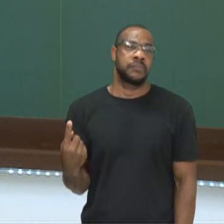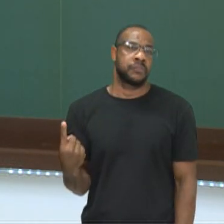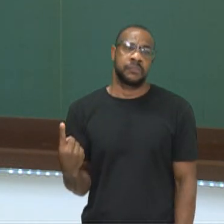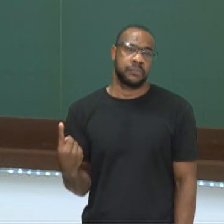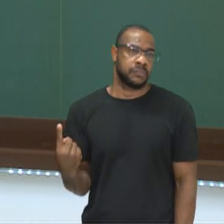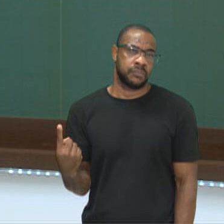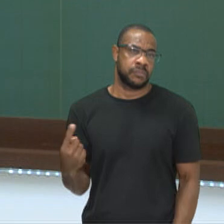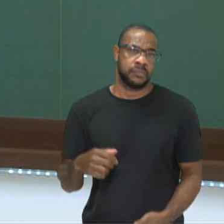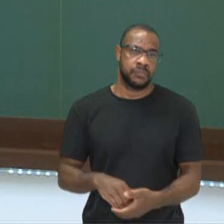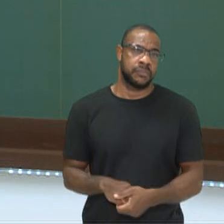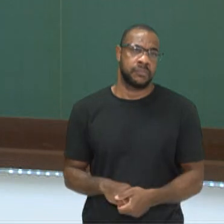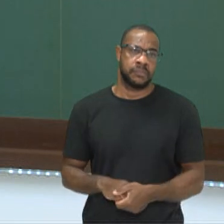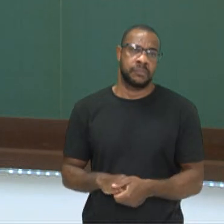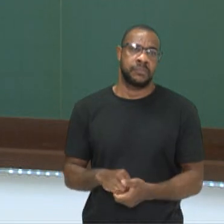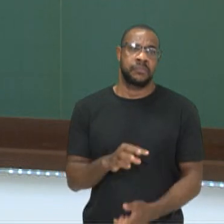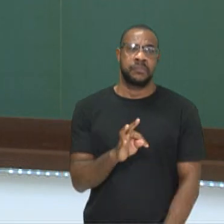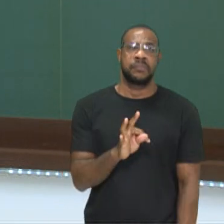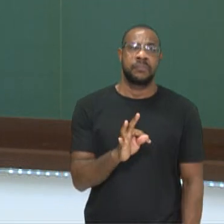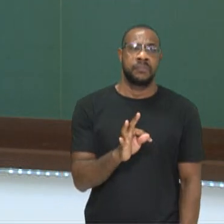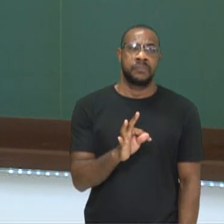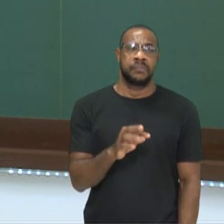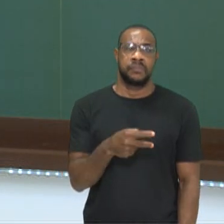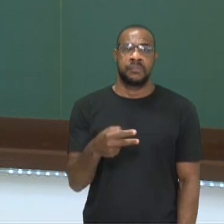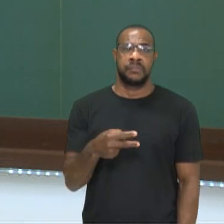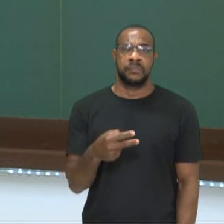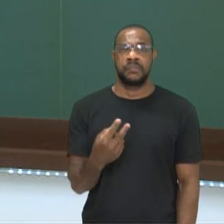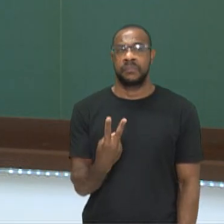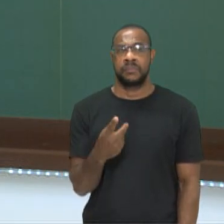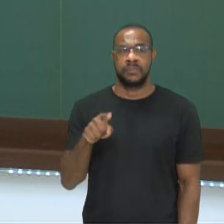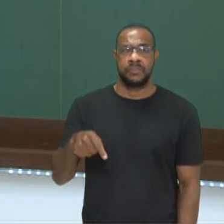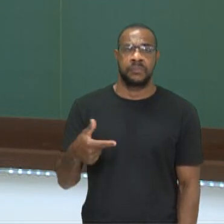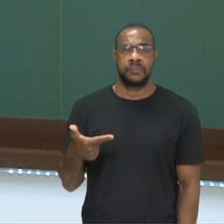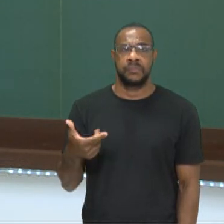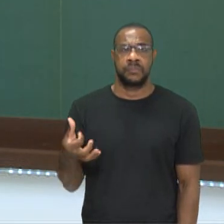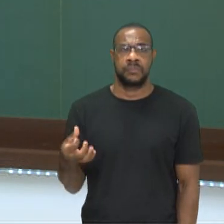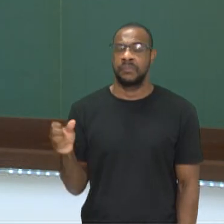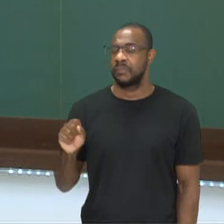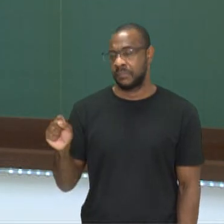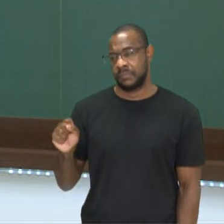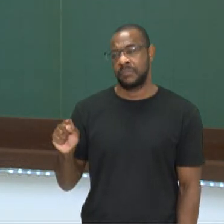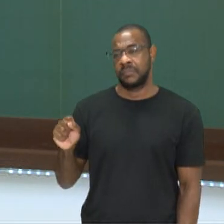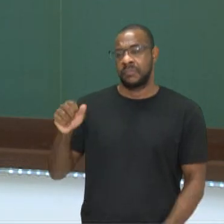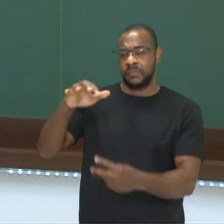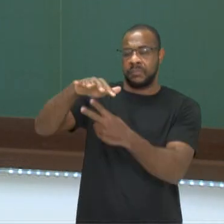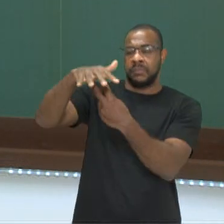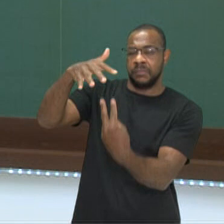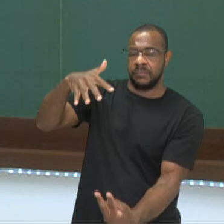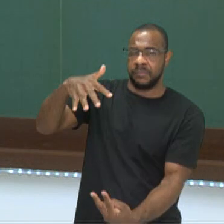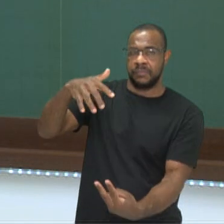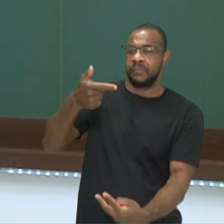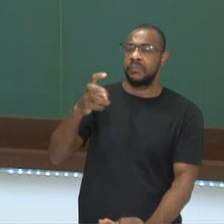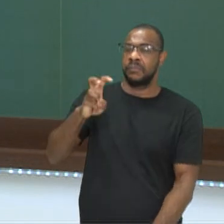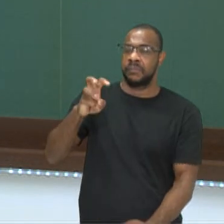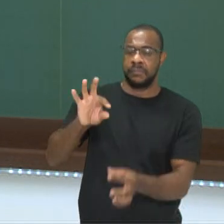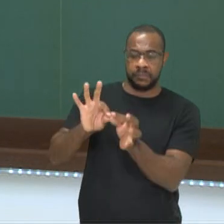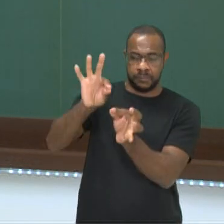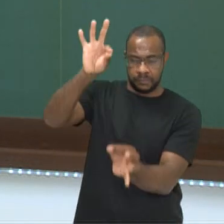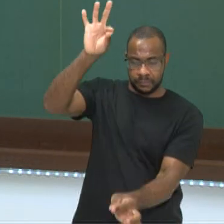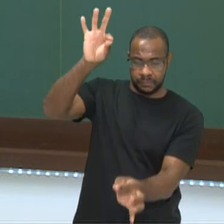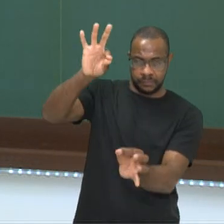Aproximadamente 2,26 segundos. É o tempo que o corpo leva para cair 25 metros no